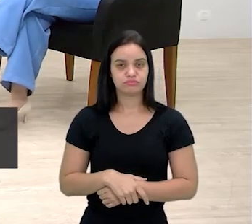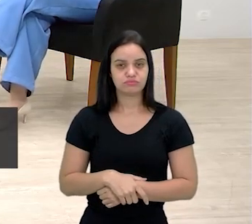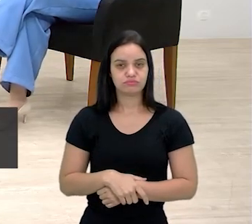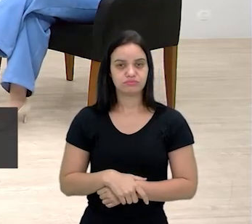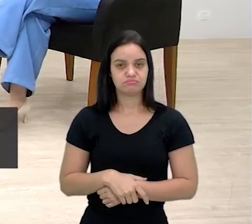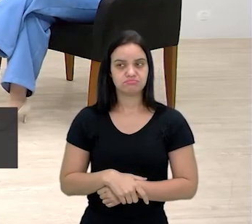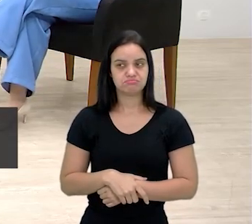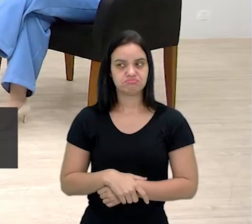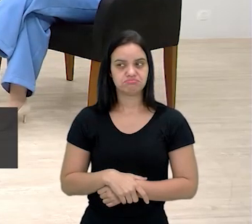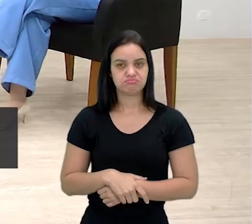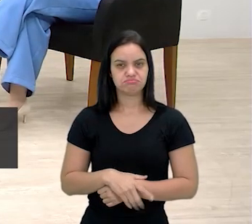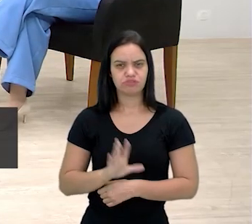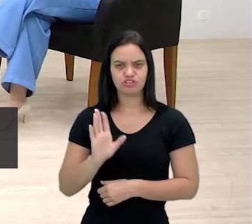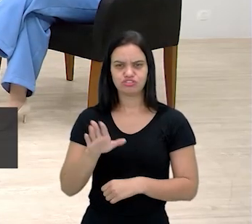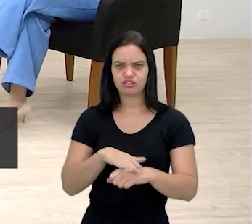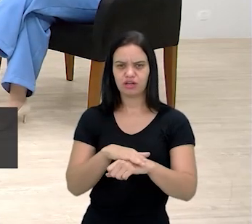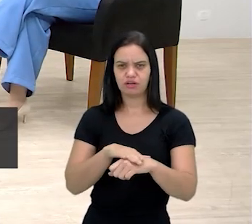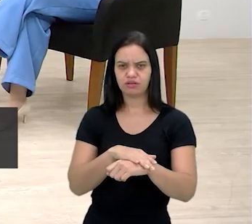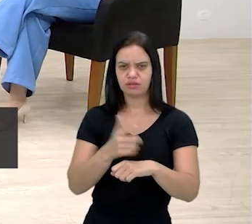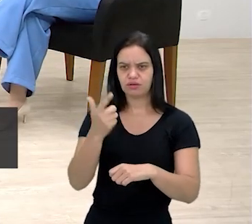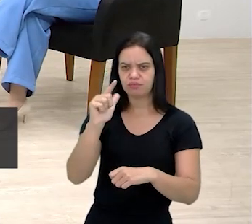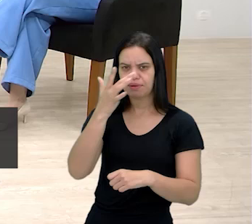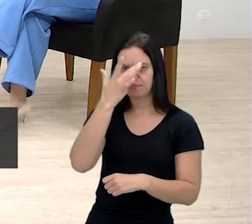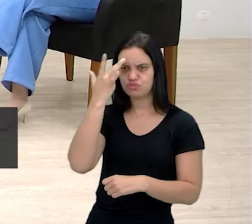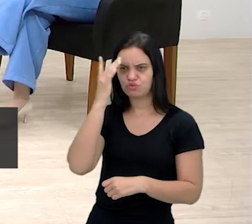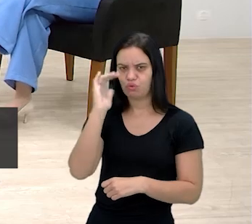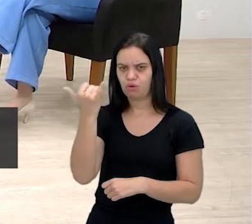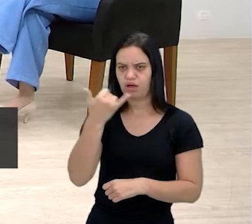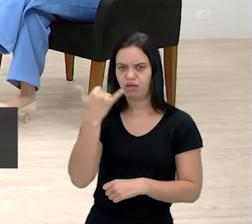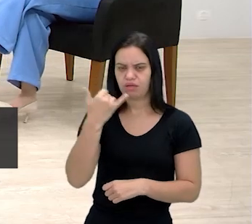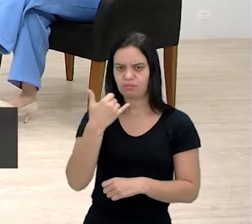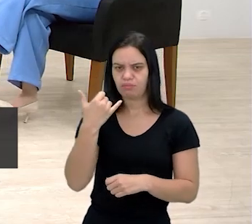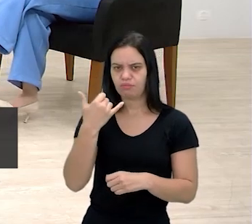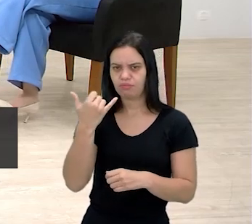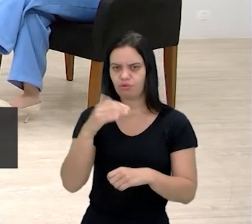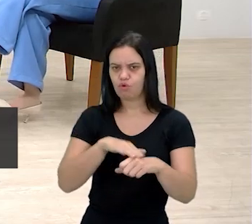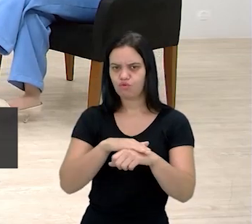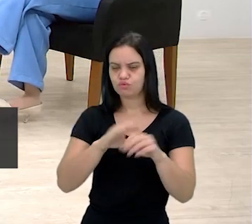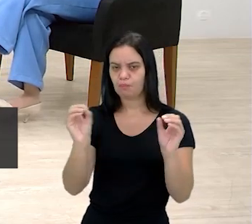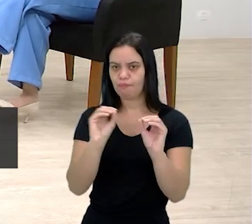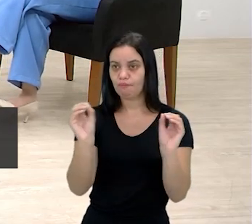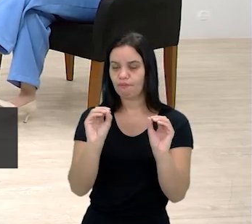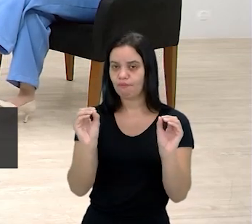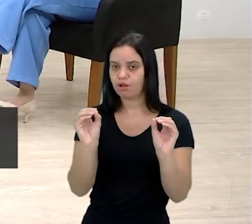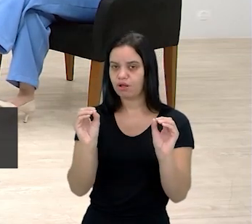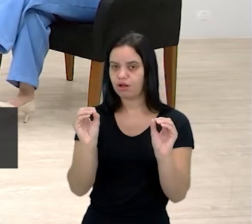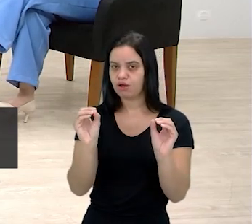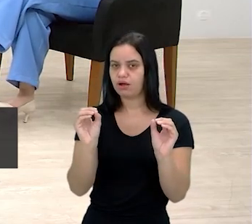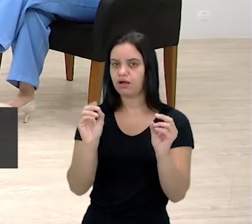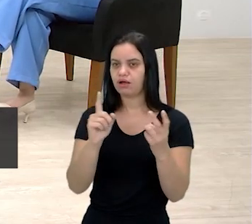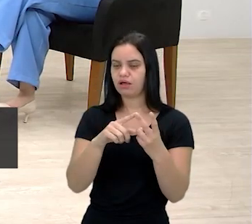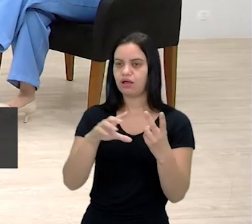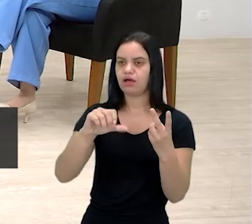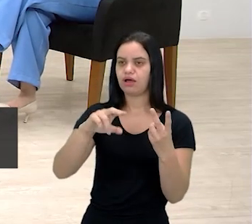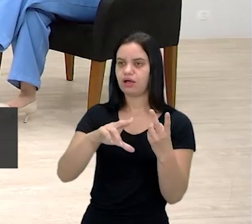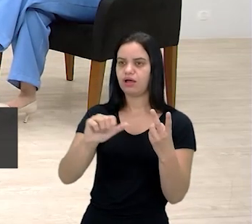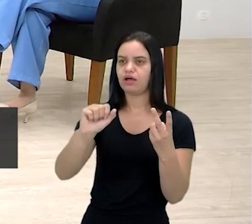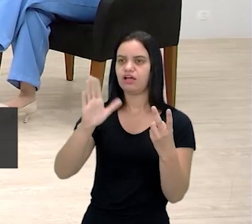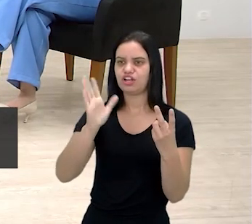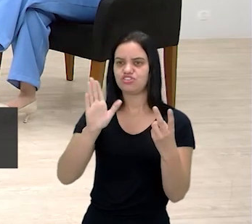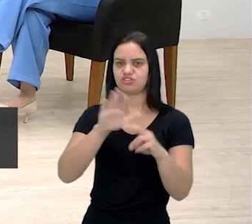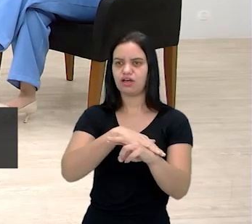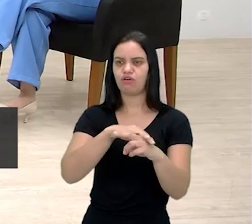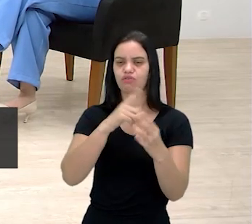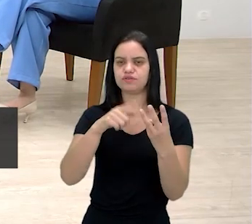Não, a Ana Paula já falou conosco. Alguém não falou. Ana Cristina, Karine falou, a Ana Paula Esbrógio,